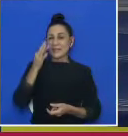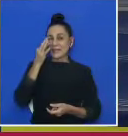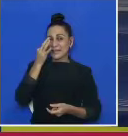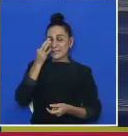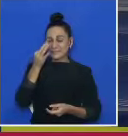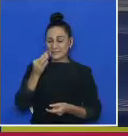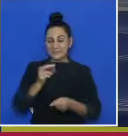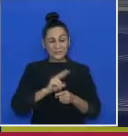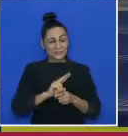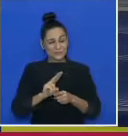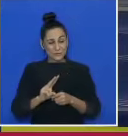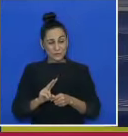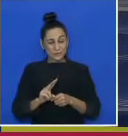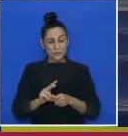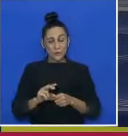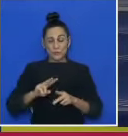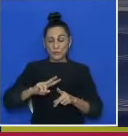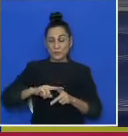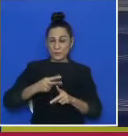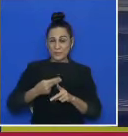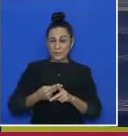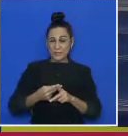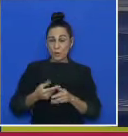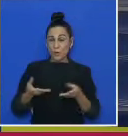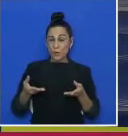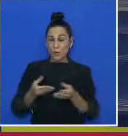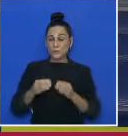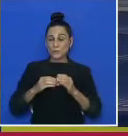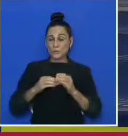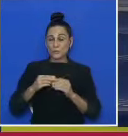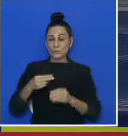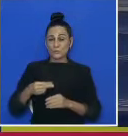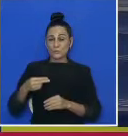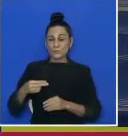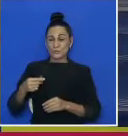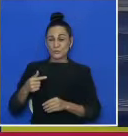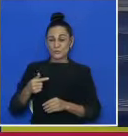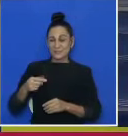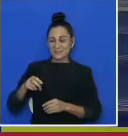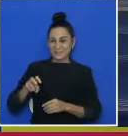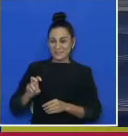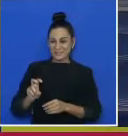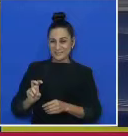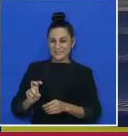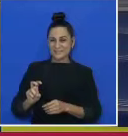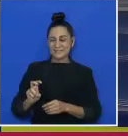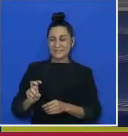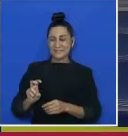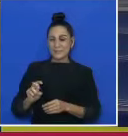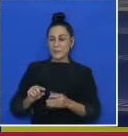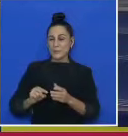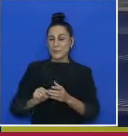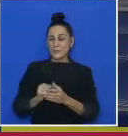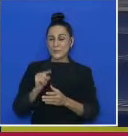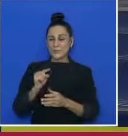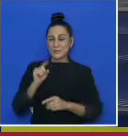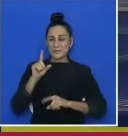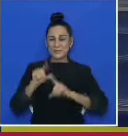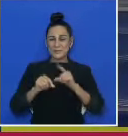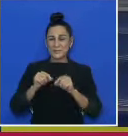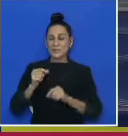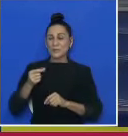Atenção, senhoras auditoras. Dupla Sena. Hoje concurso número 2275. Primeiro